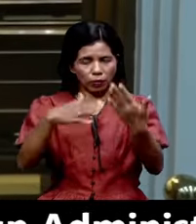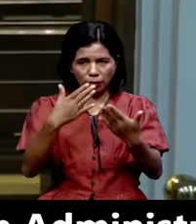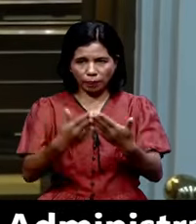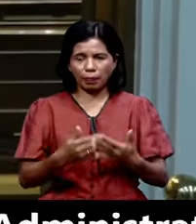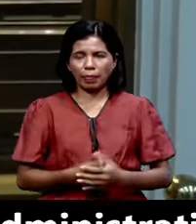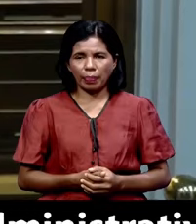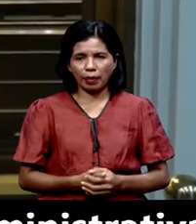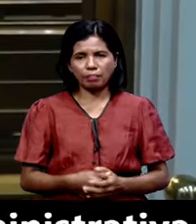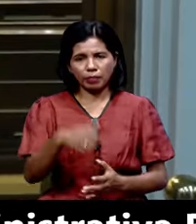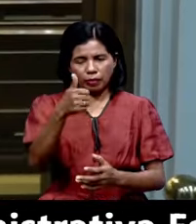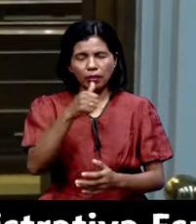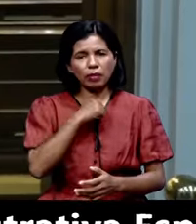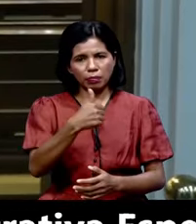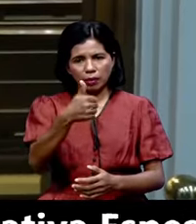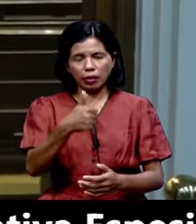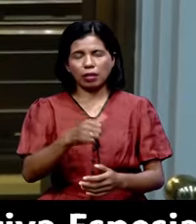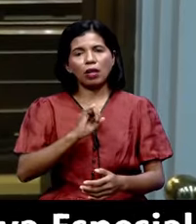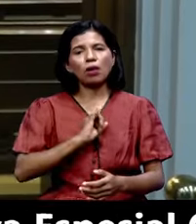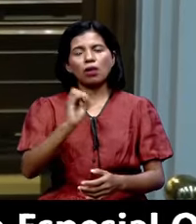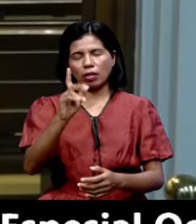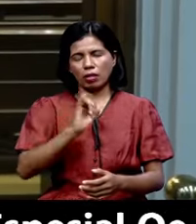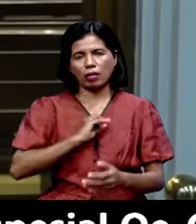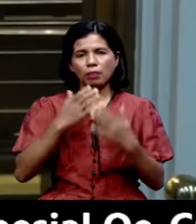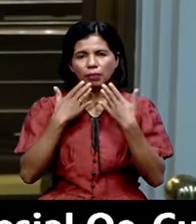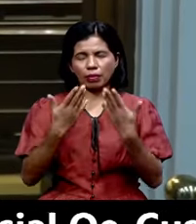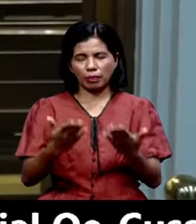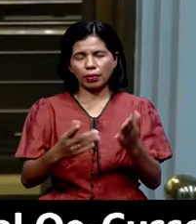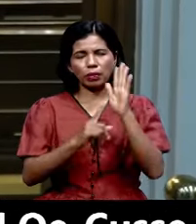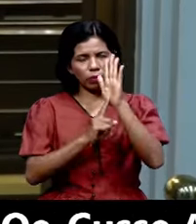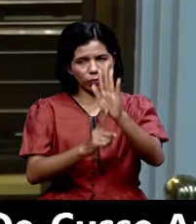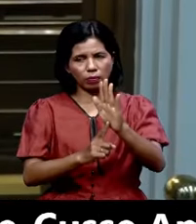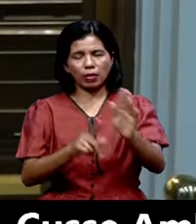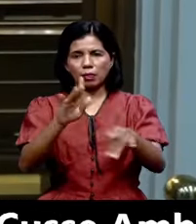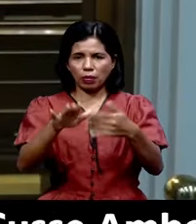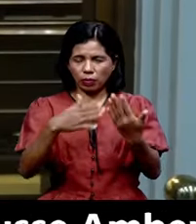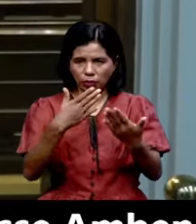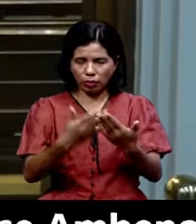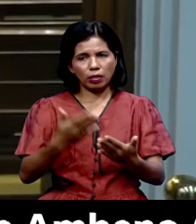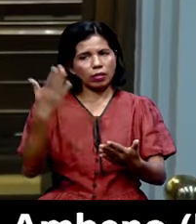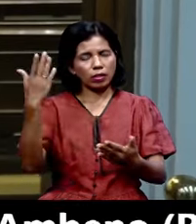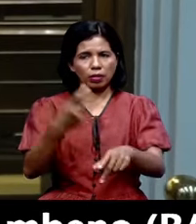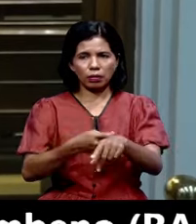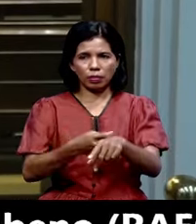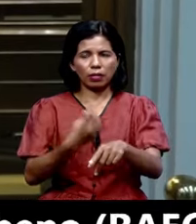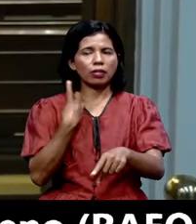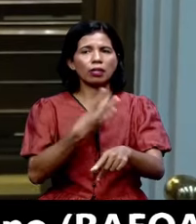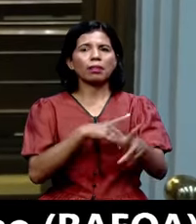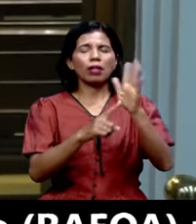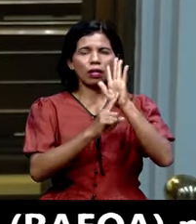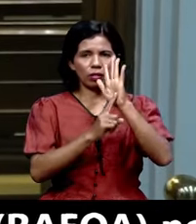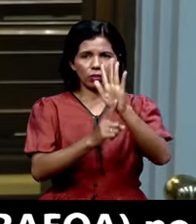cala, Padre. Dia, obrigado. Padre, adesso eu informo, vai ter o vinho, telespectadores, e a momento, e também introduzir a